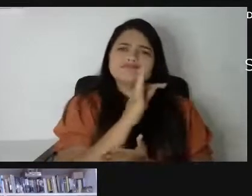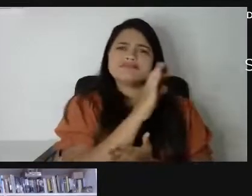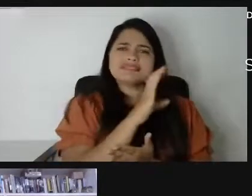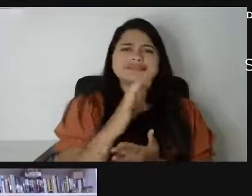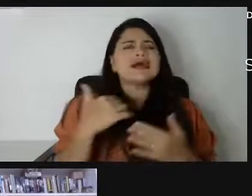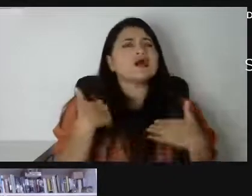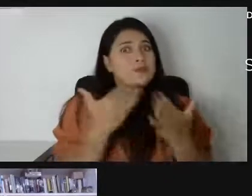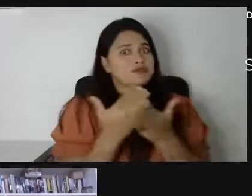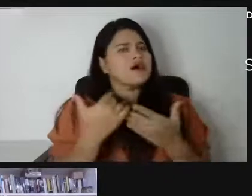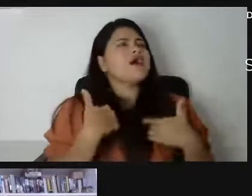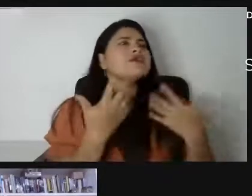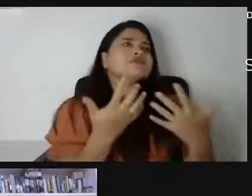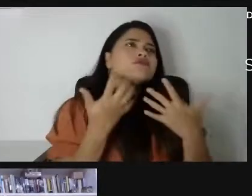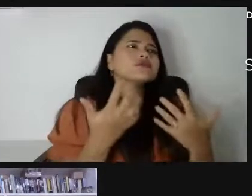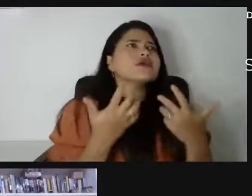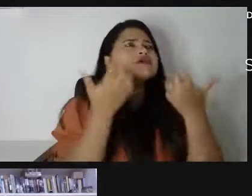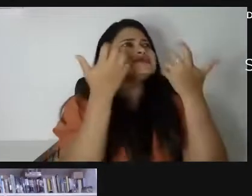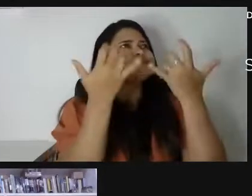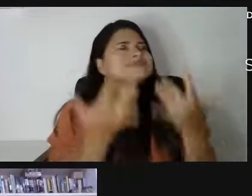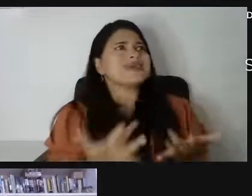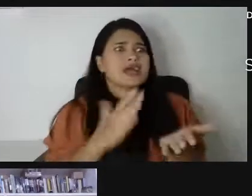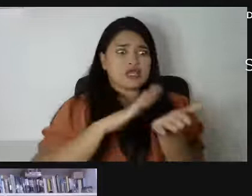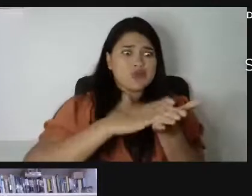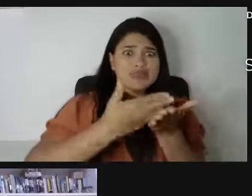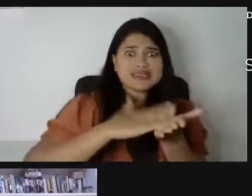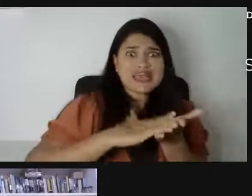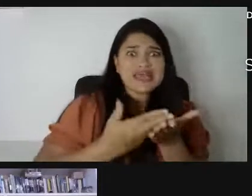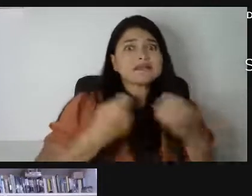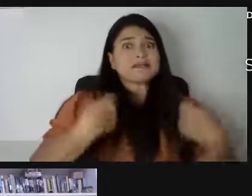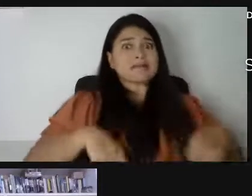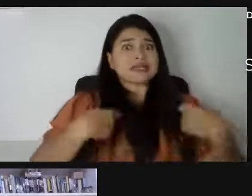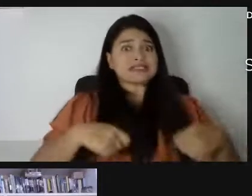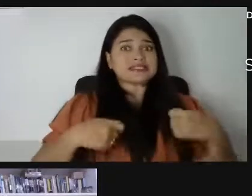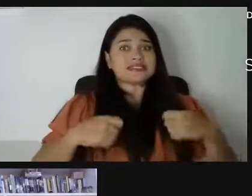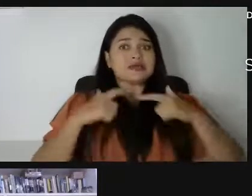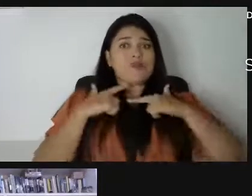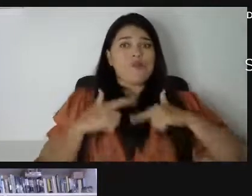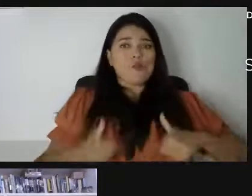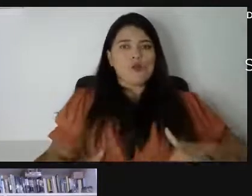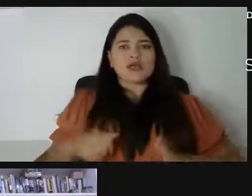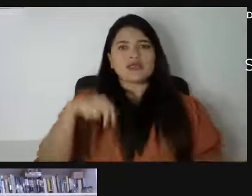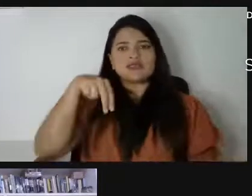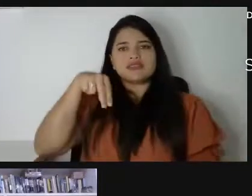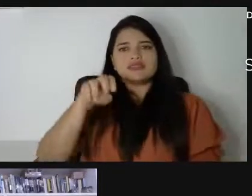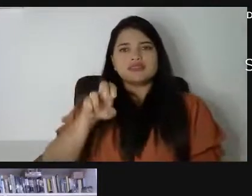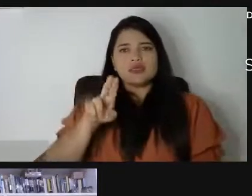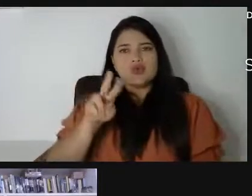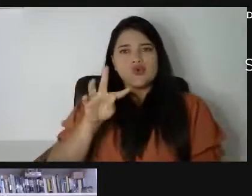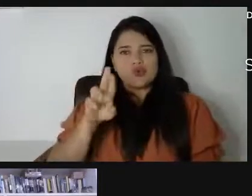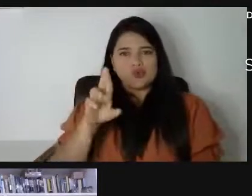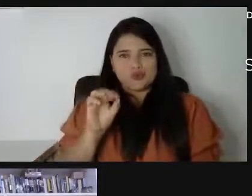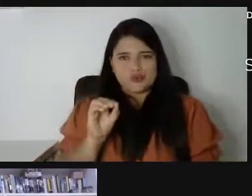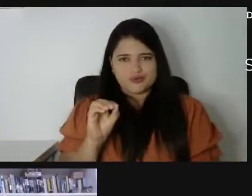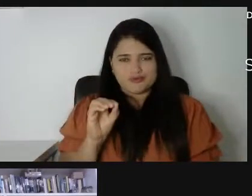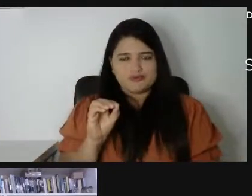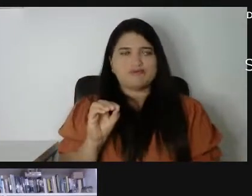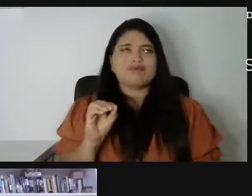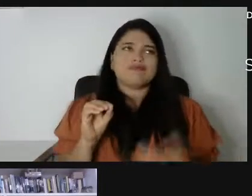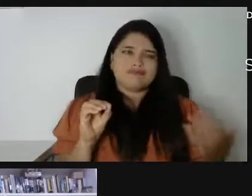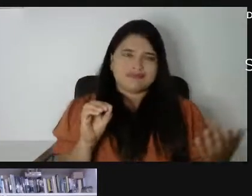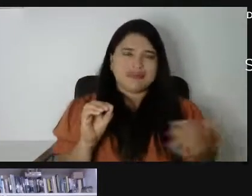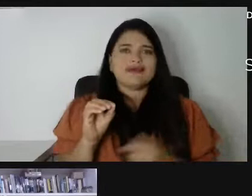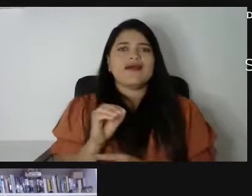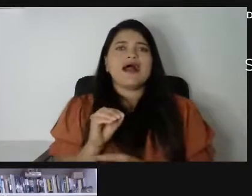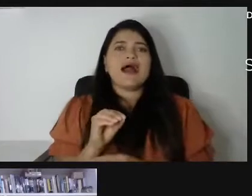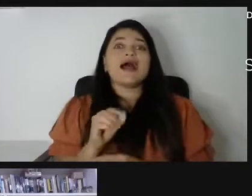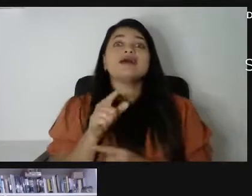quero dizer que o intérprete ele tem que ser neutro, né? A questão da neutralidade do intérprete, né? E aí você